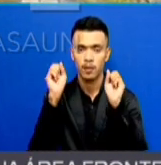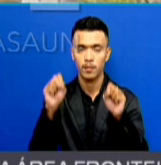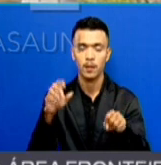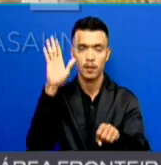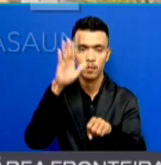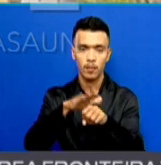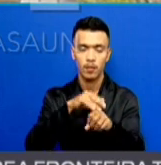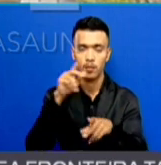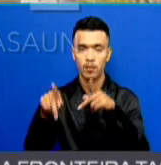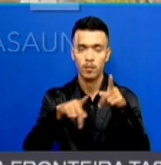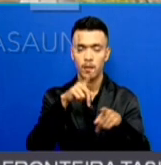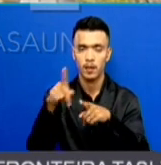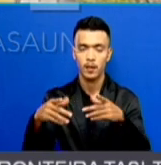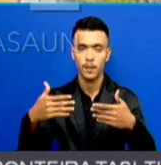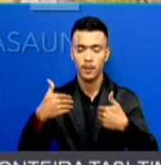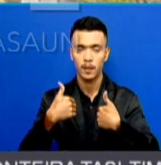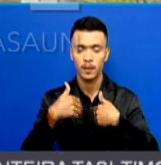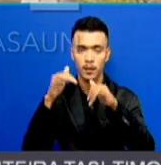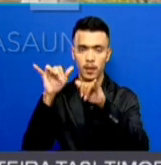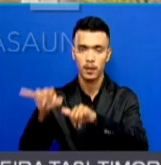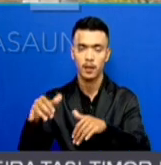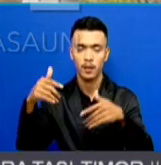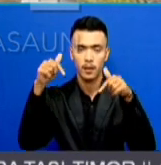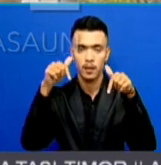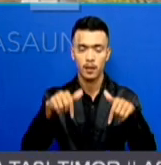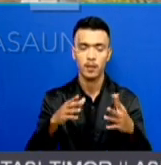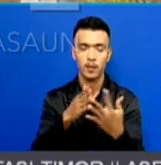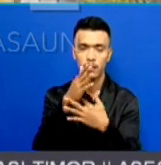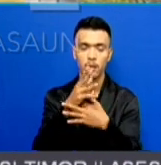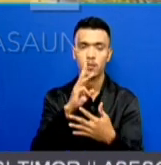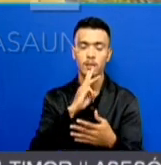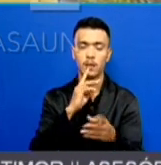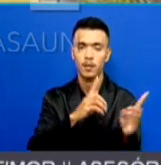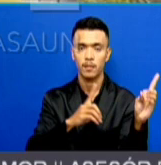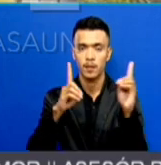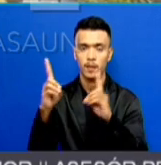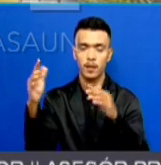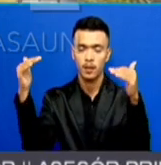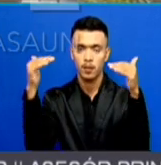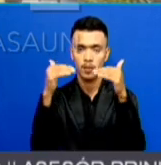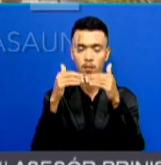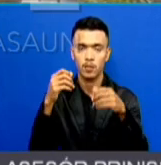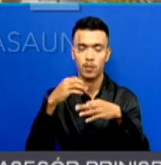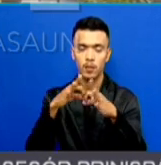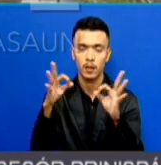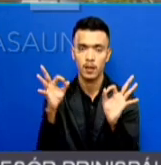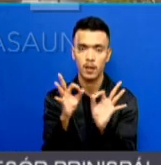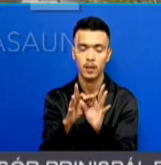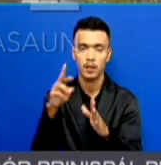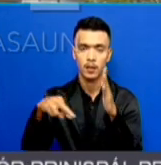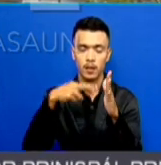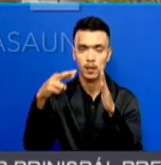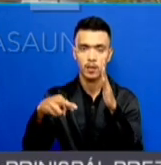fale, cumbrar el lobo que neve maca, y leo, hela vez que no, si era así, subo bien, a mi cría encontro para halo fila fale, hadía fila fale,